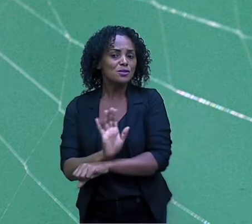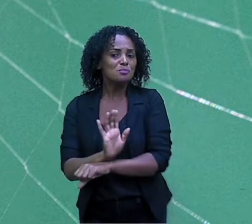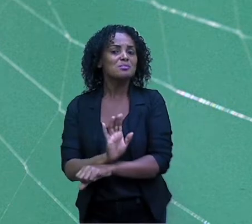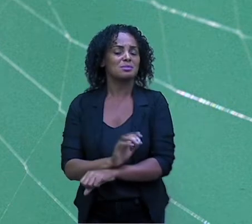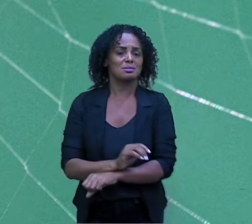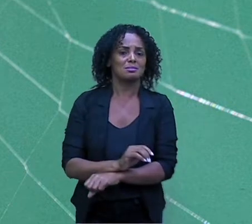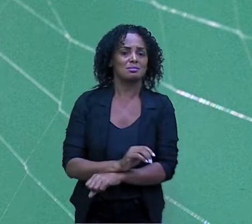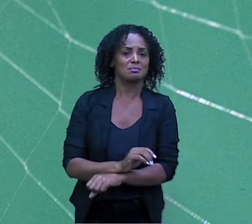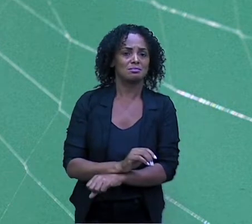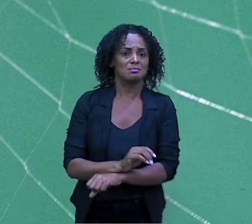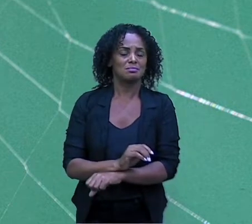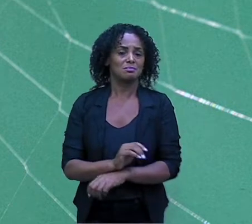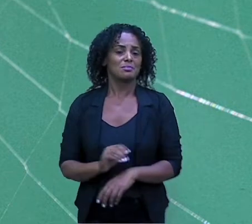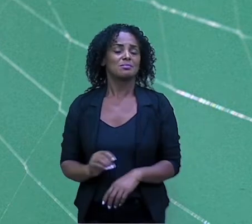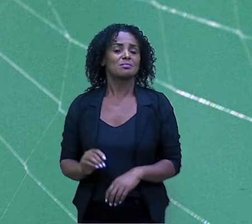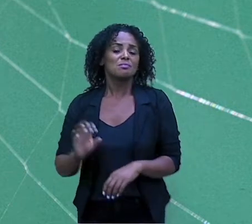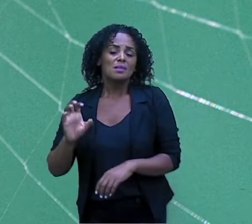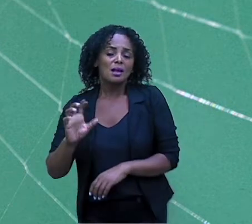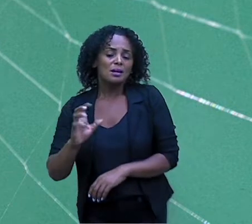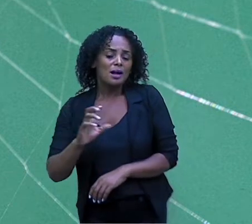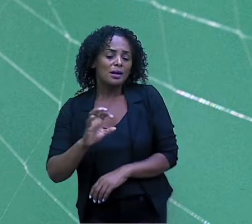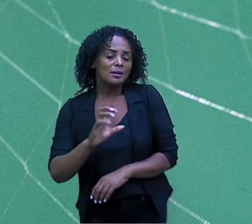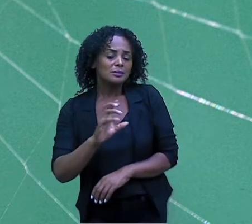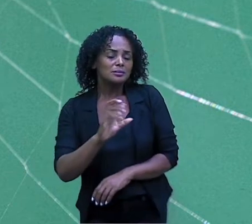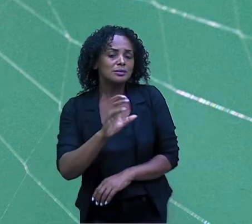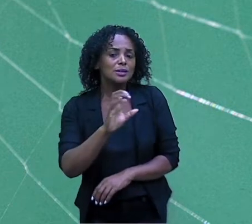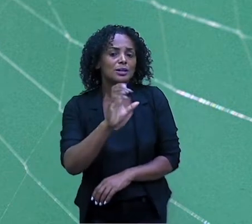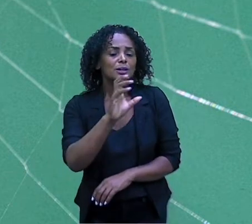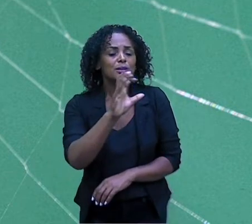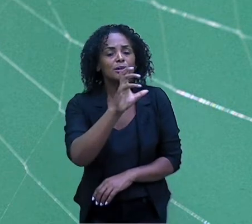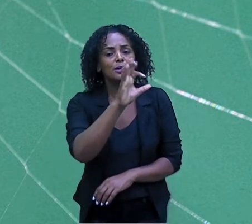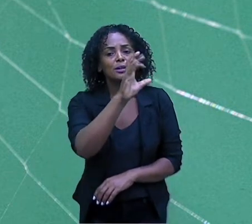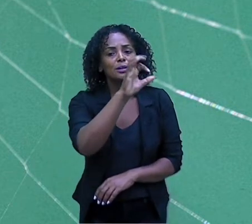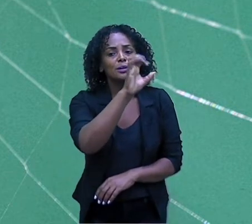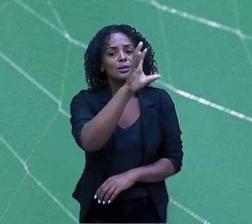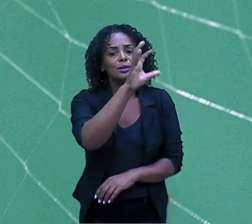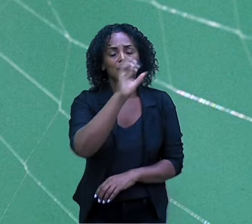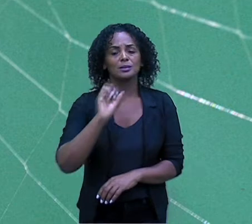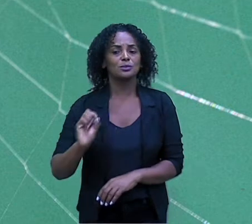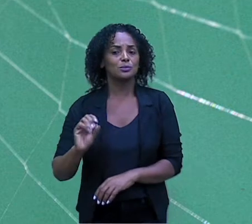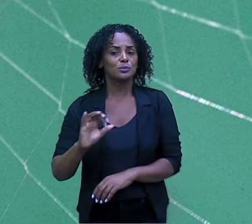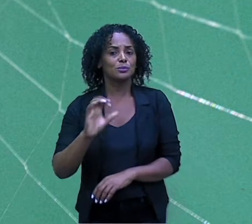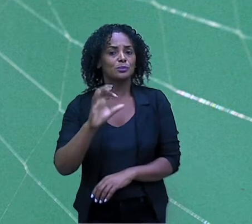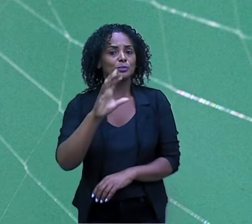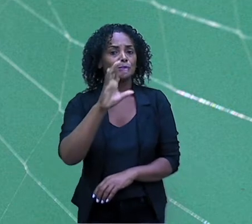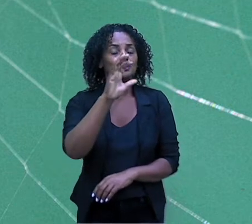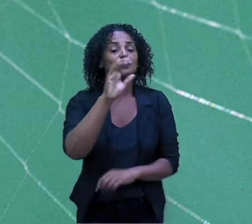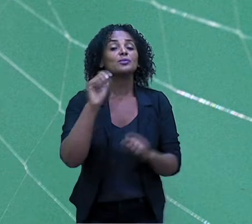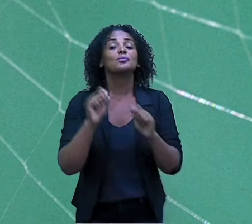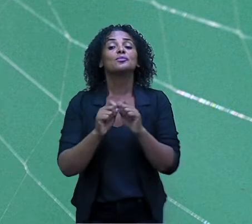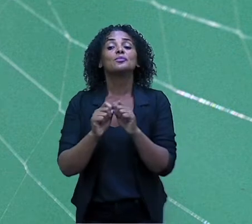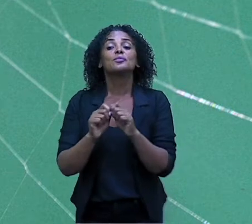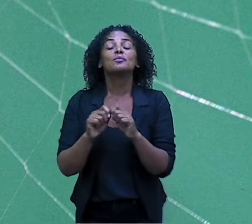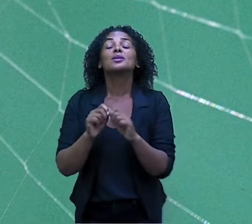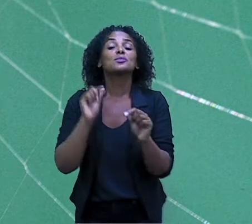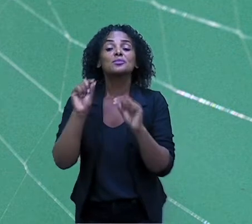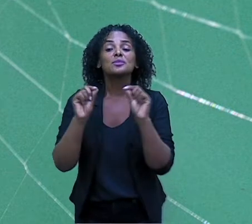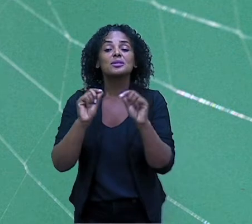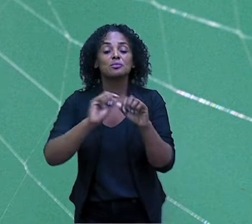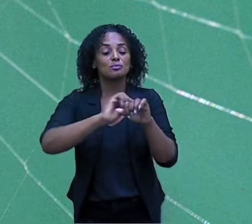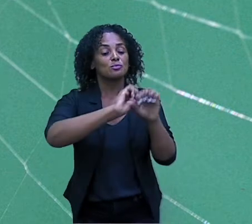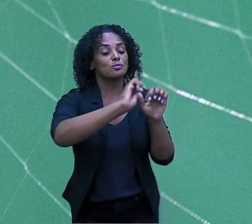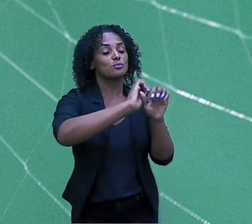inglês, spider. Spider. Spider. Spider. O que ela faz? Teia, né?